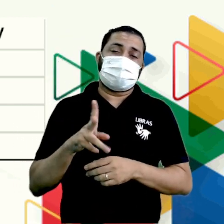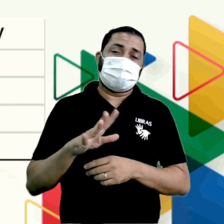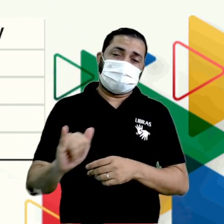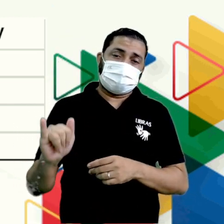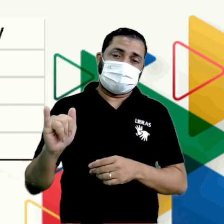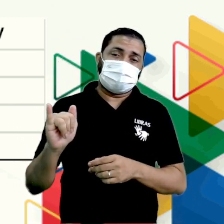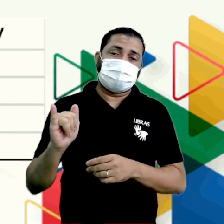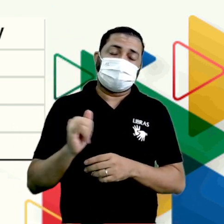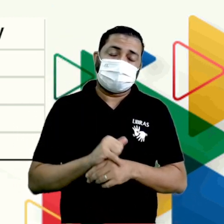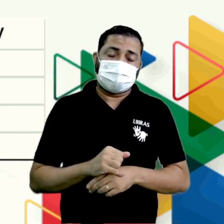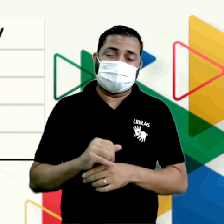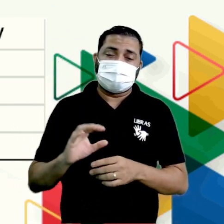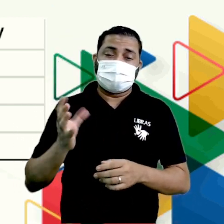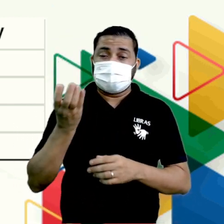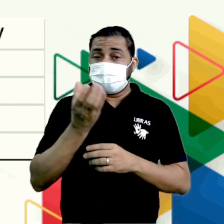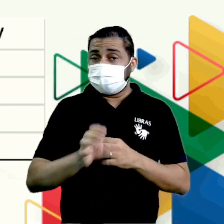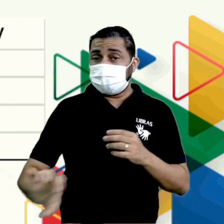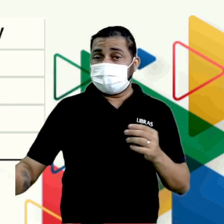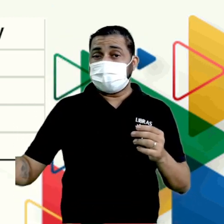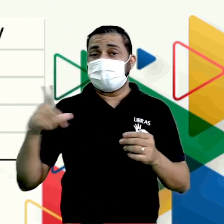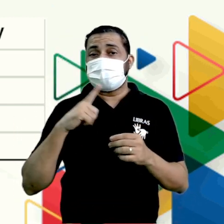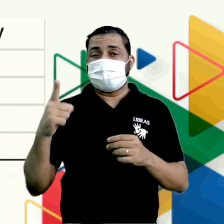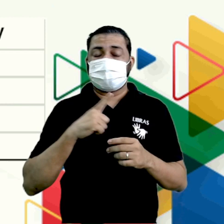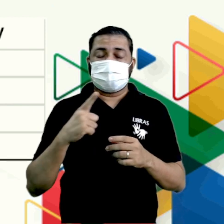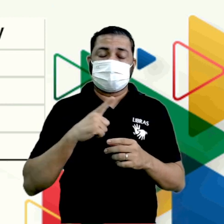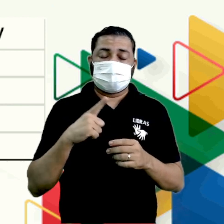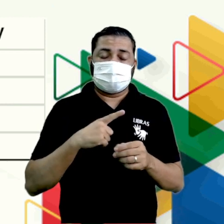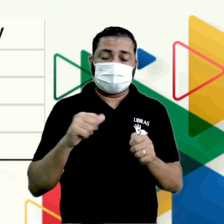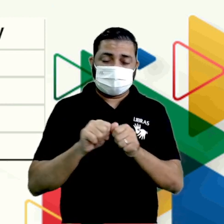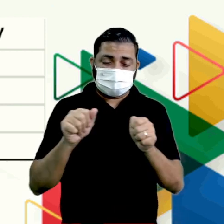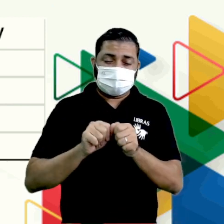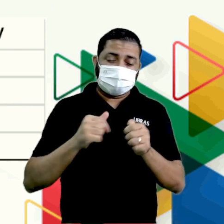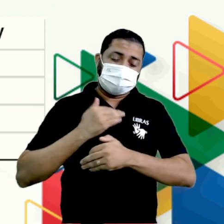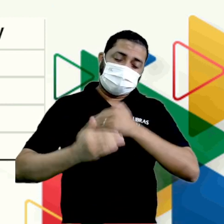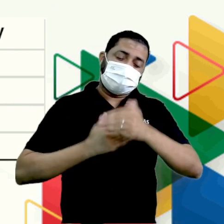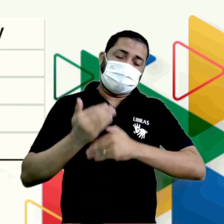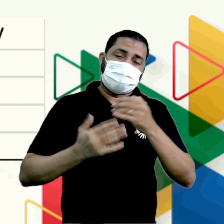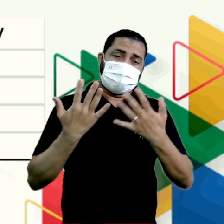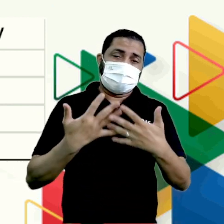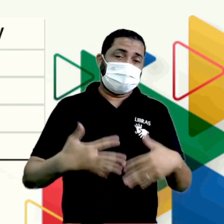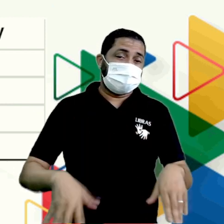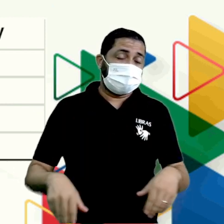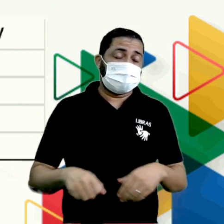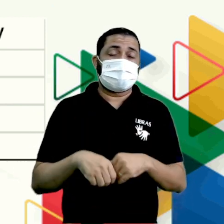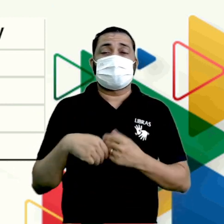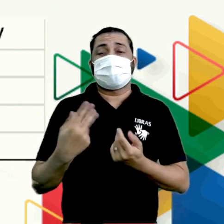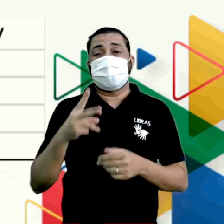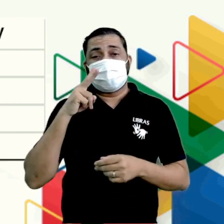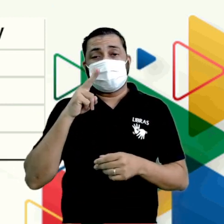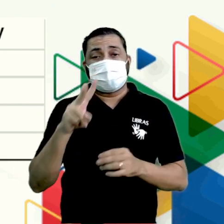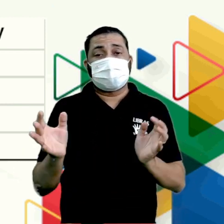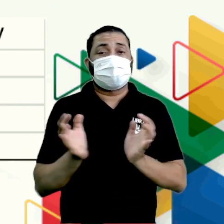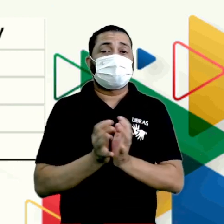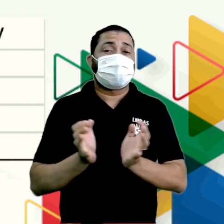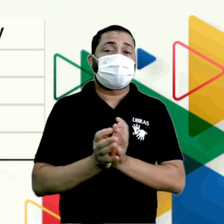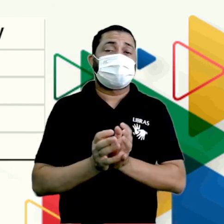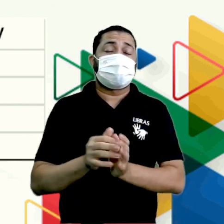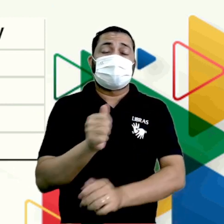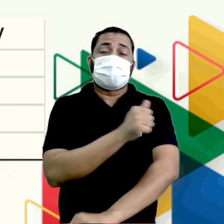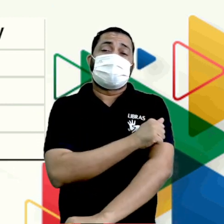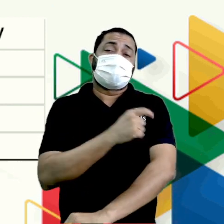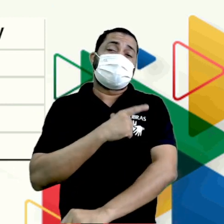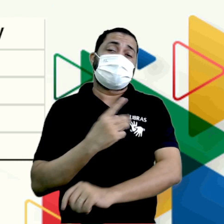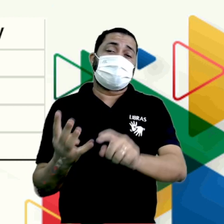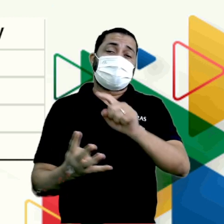então se completar, ela vai poder realizar o seu processo natural. Então veja que o grupo de alunos tem